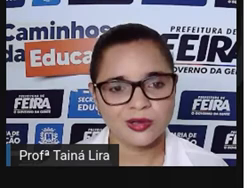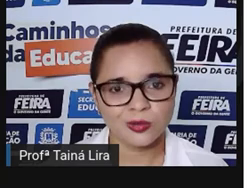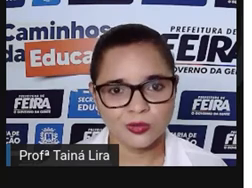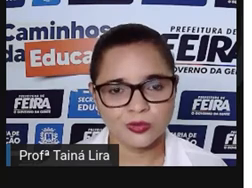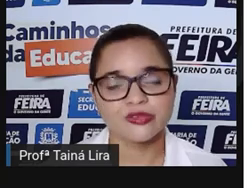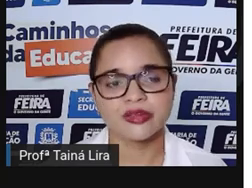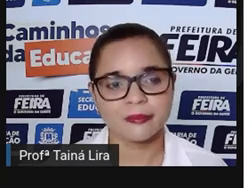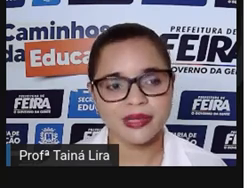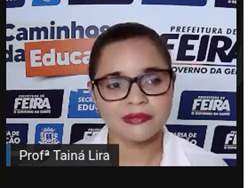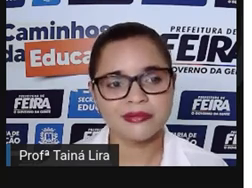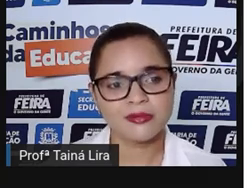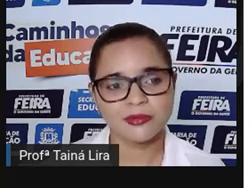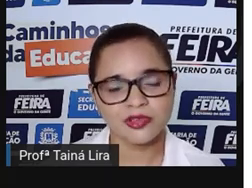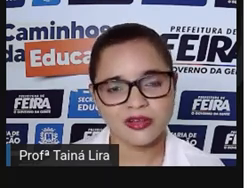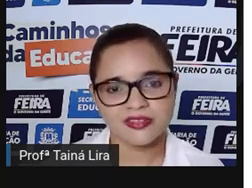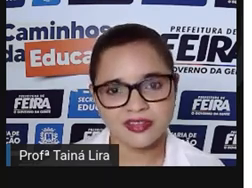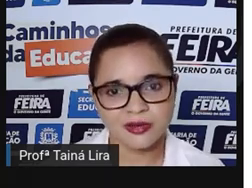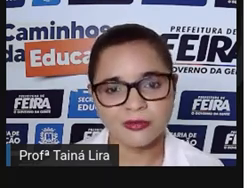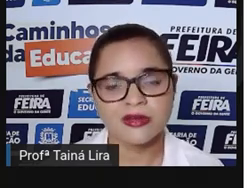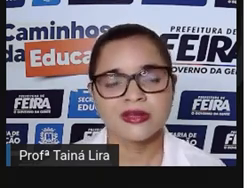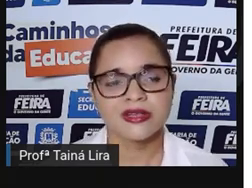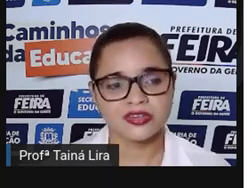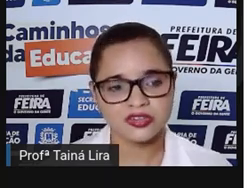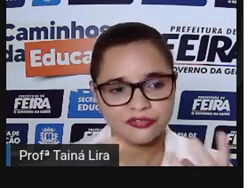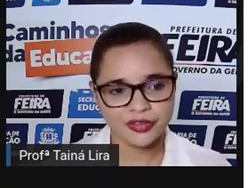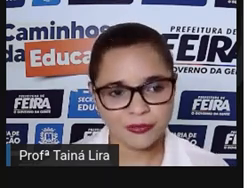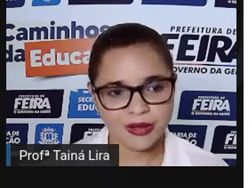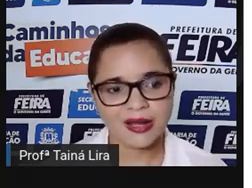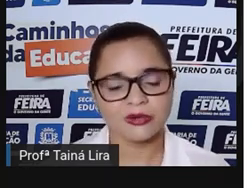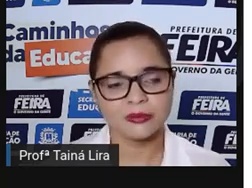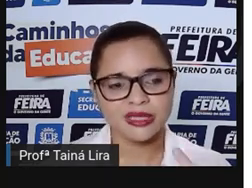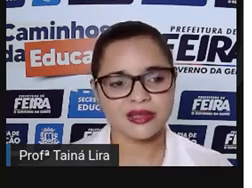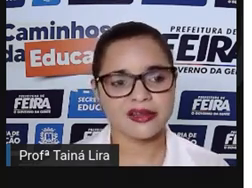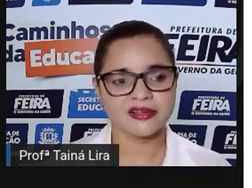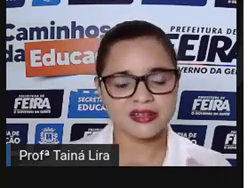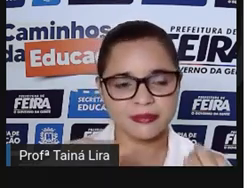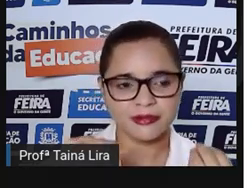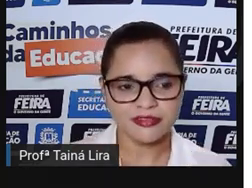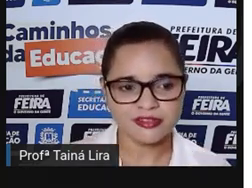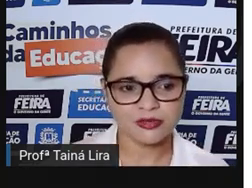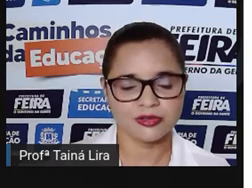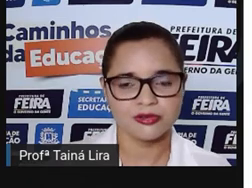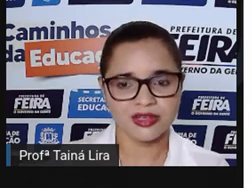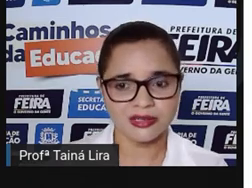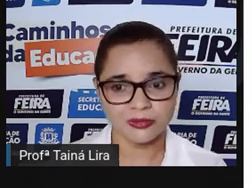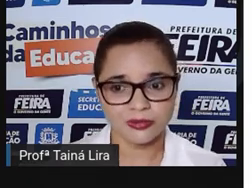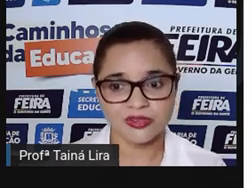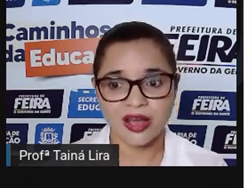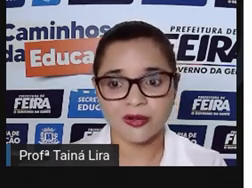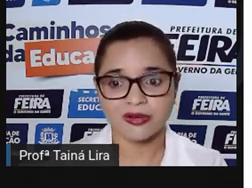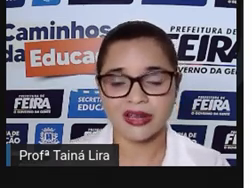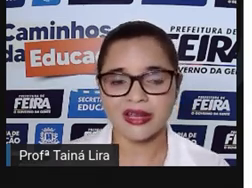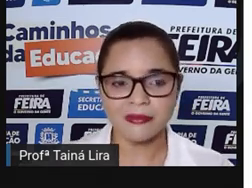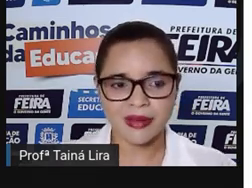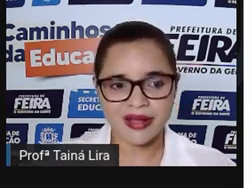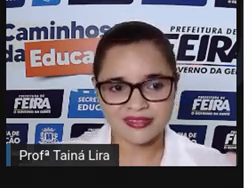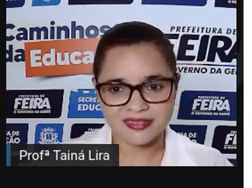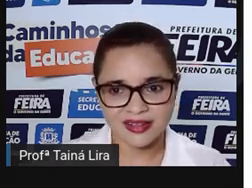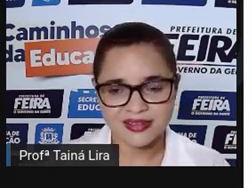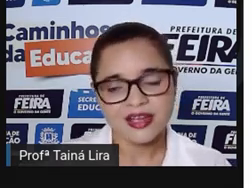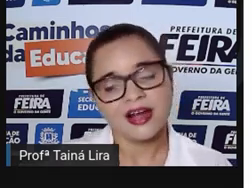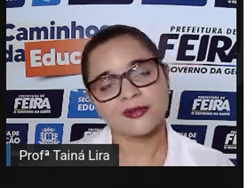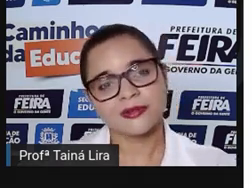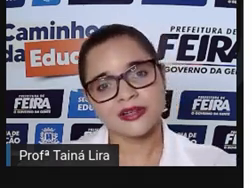de alunos, também uma comunicação individual, limitada entre a professora e os alunos. Agora, em